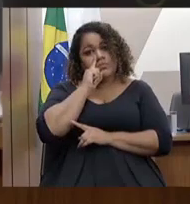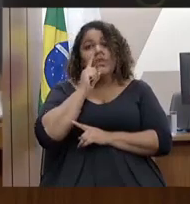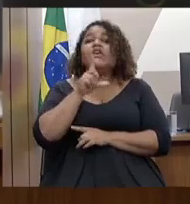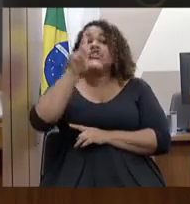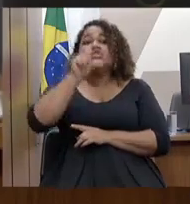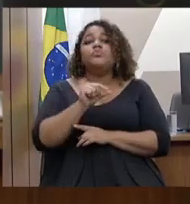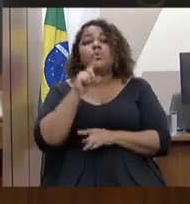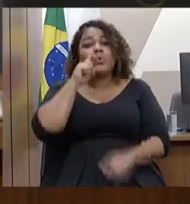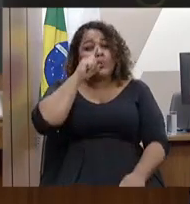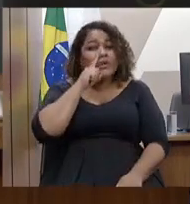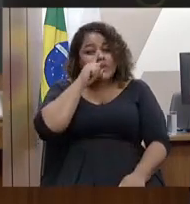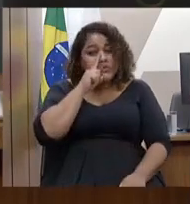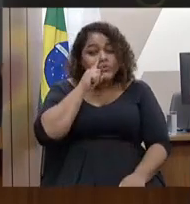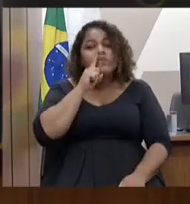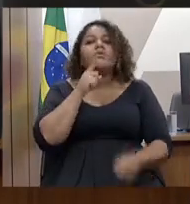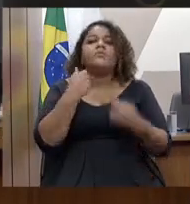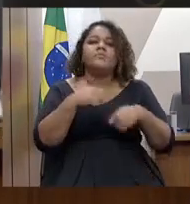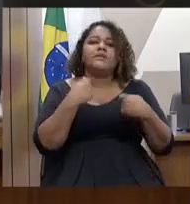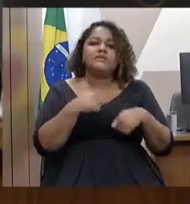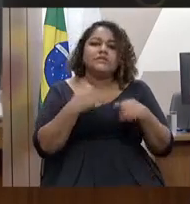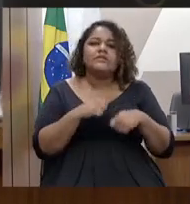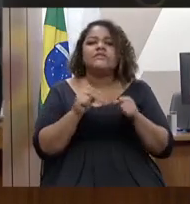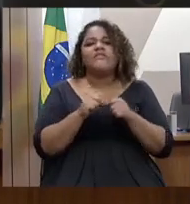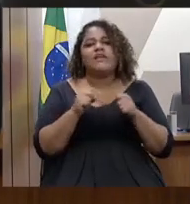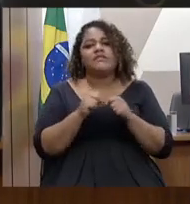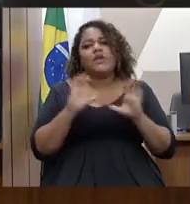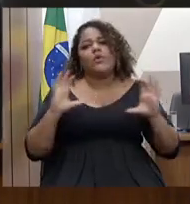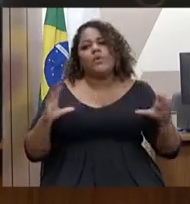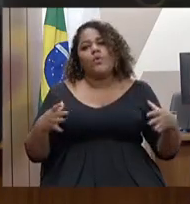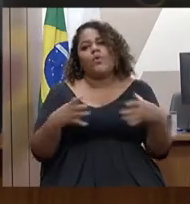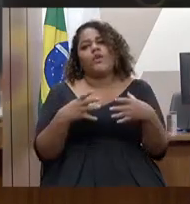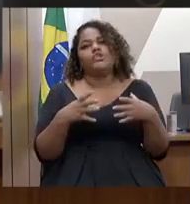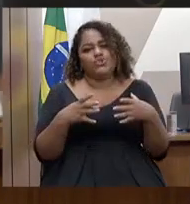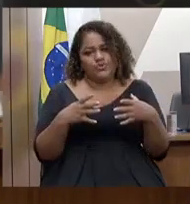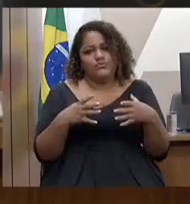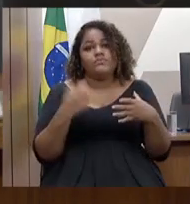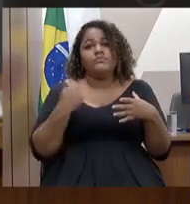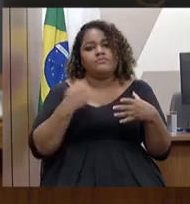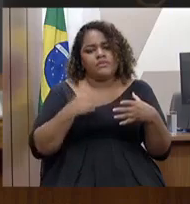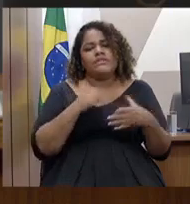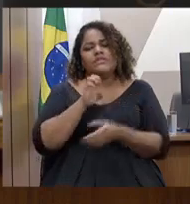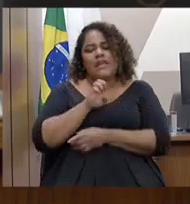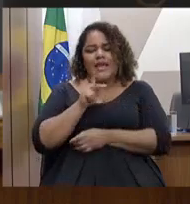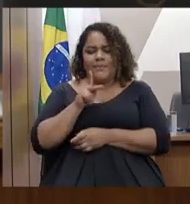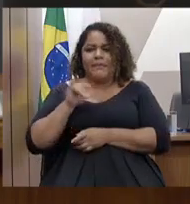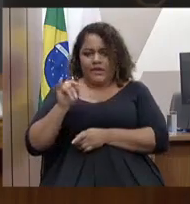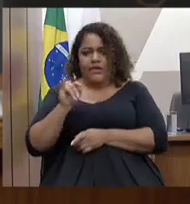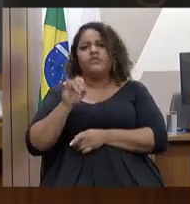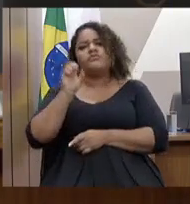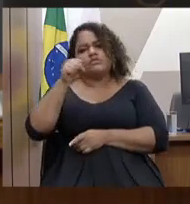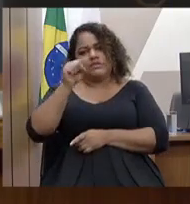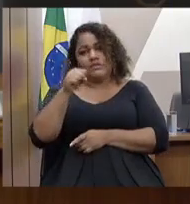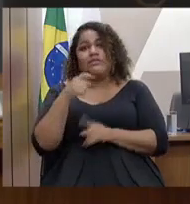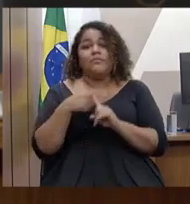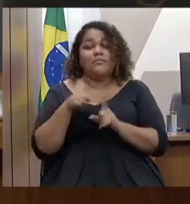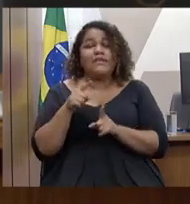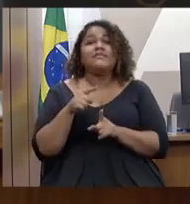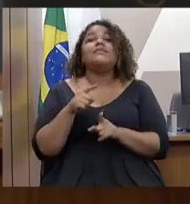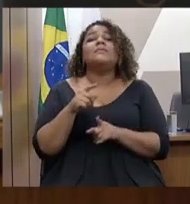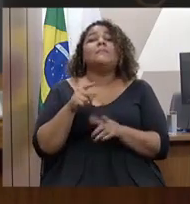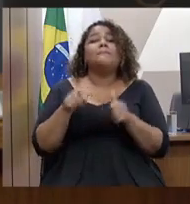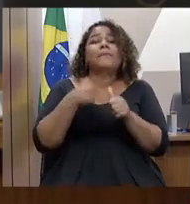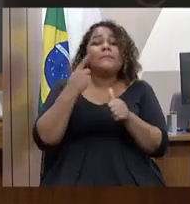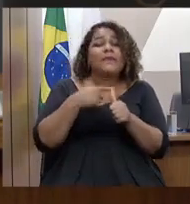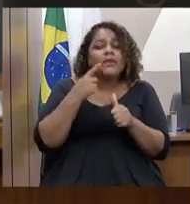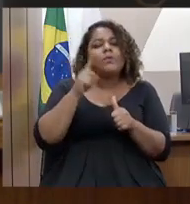ser feita de forma coletiva A gente tem que lembrar dos equipamentos de proteção individual mas a primeira questão tem que ser a proteção coletiva dentro